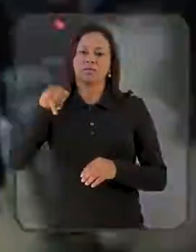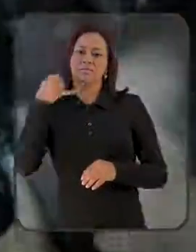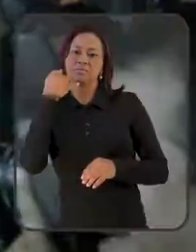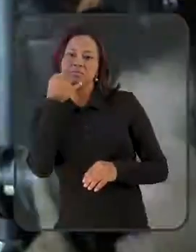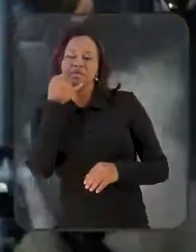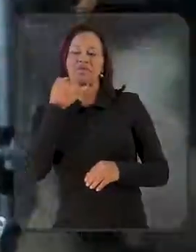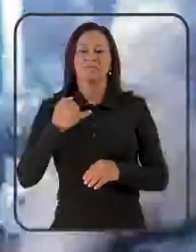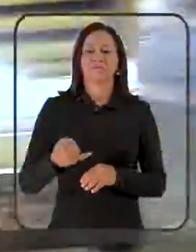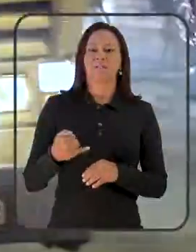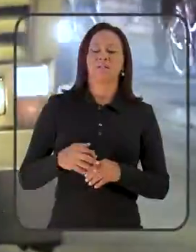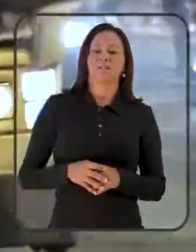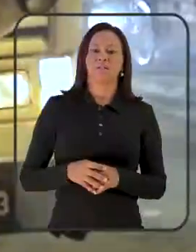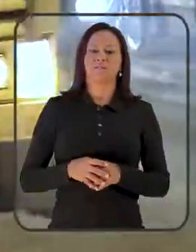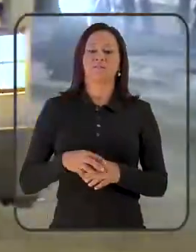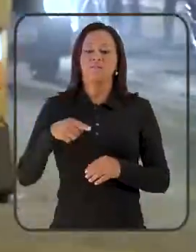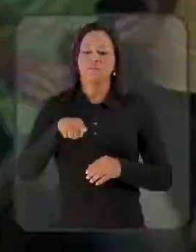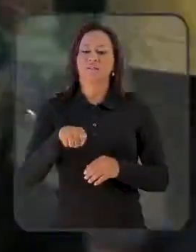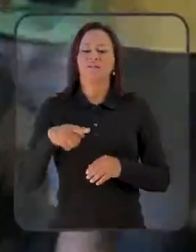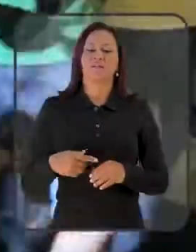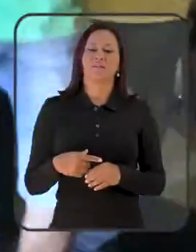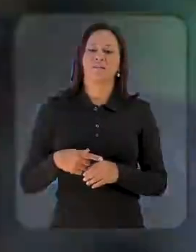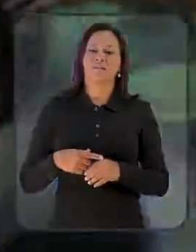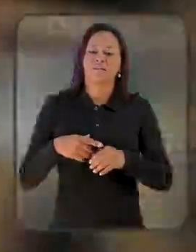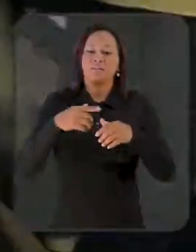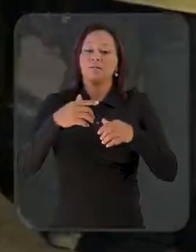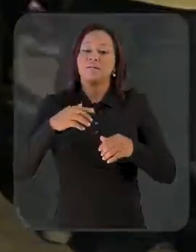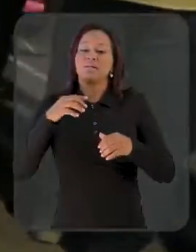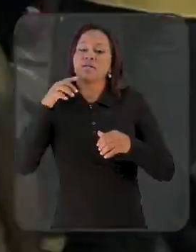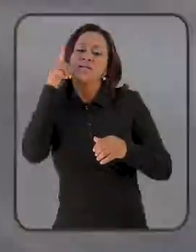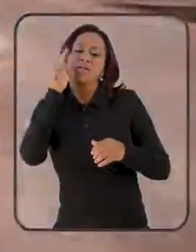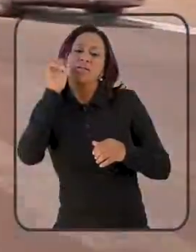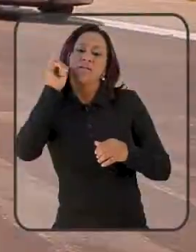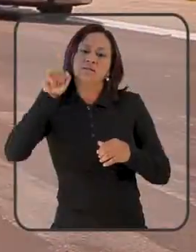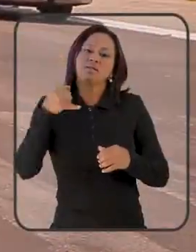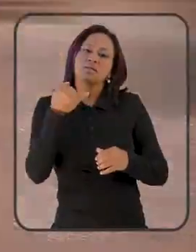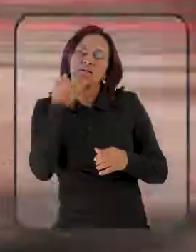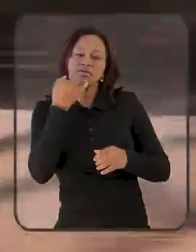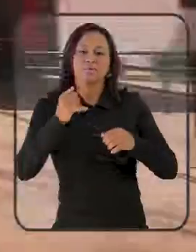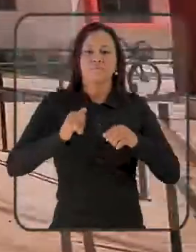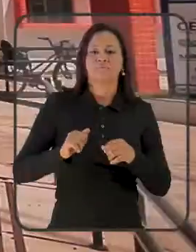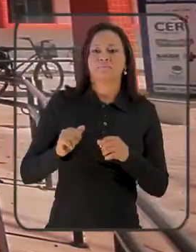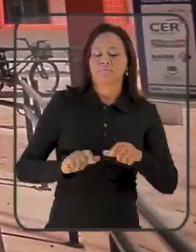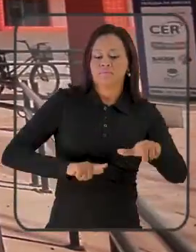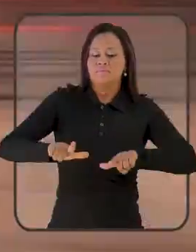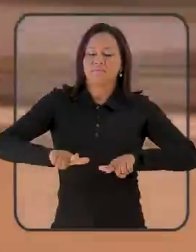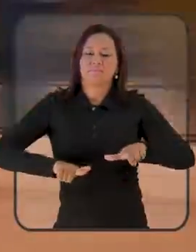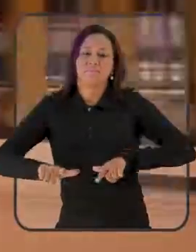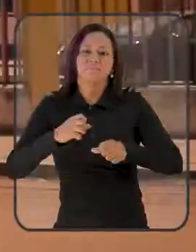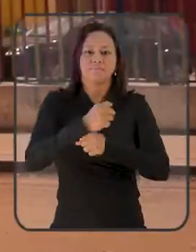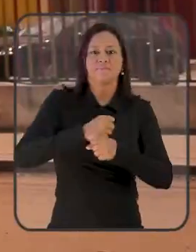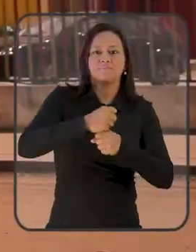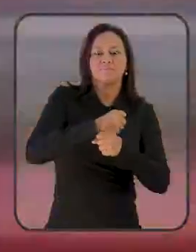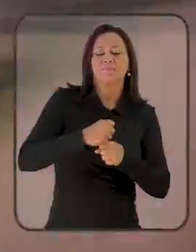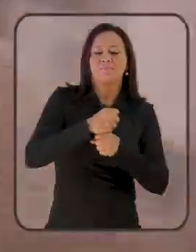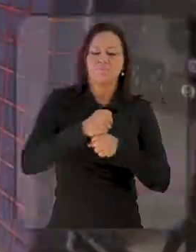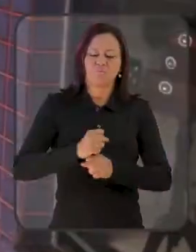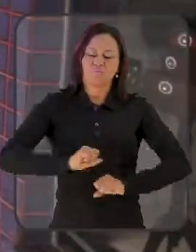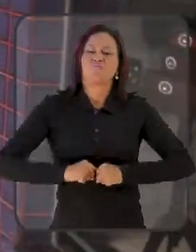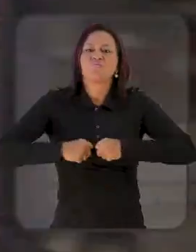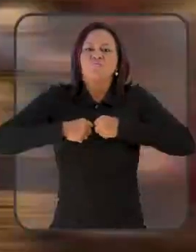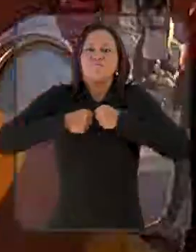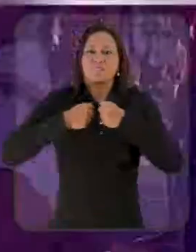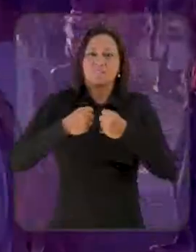Esse é meu prefeito doutor, sai da frente que é barril. Resolveu, trabalhou, o homem perdeu